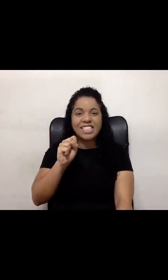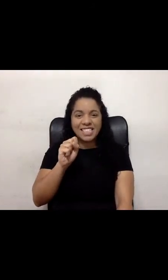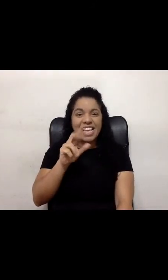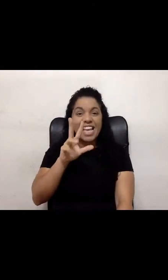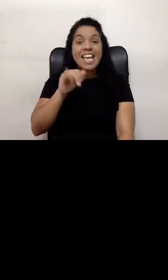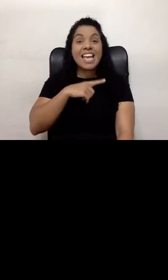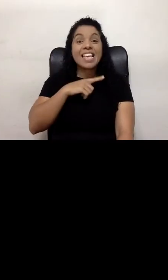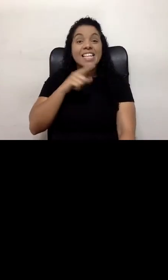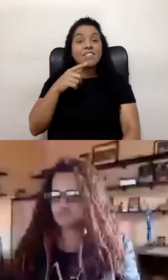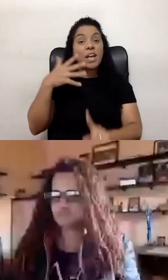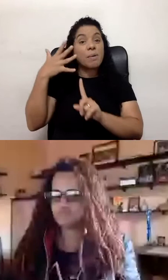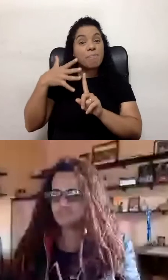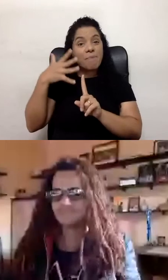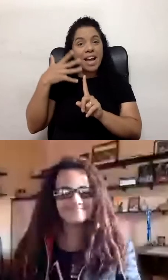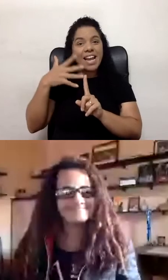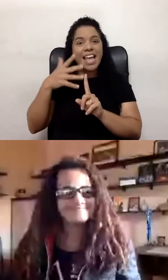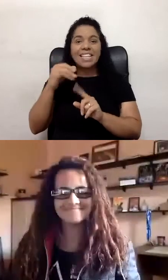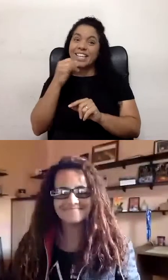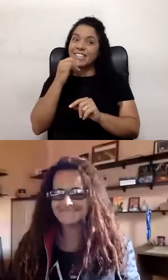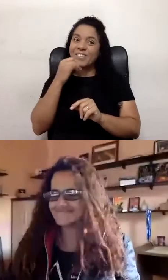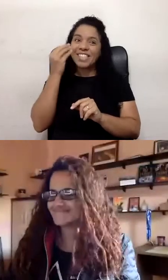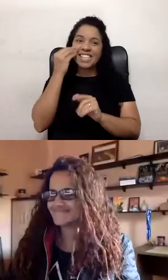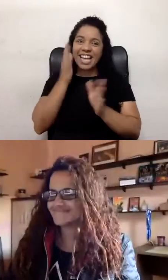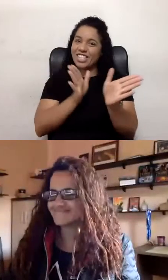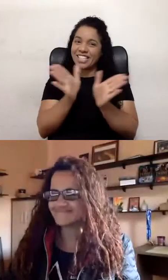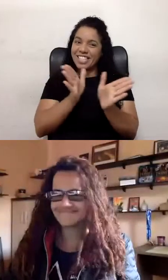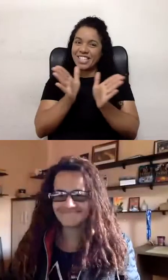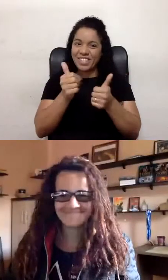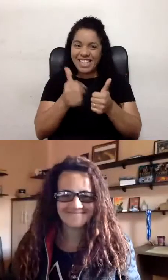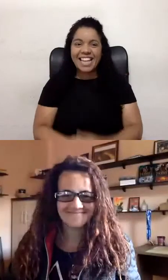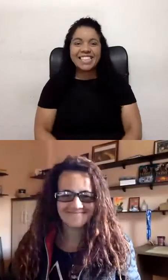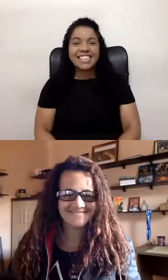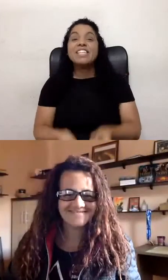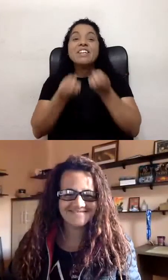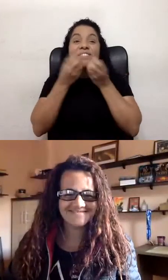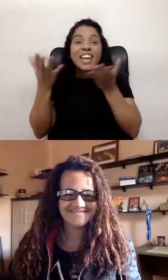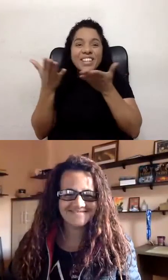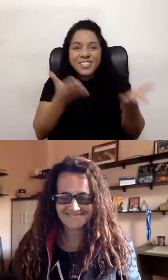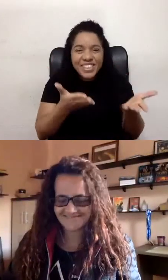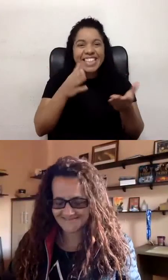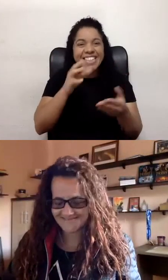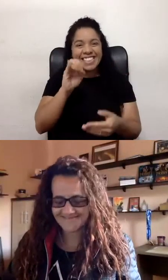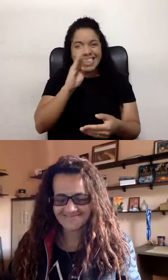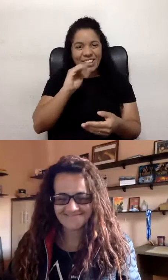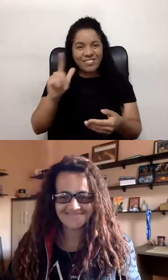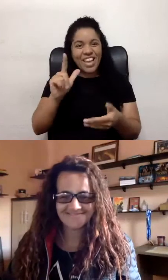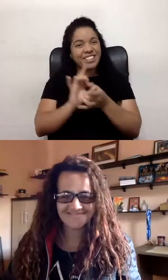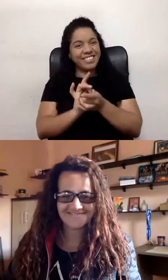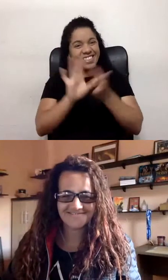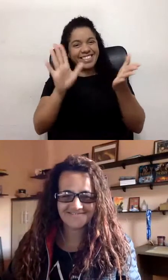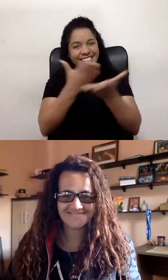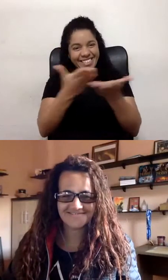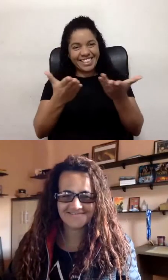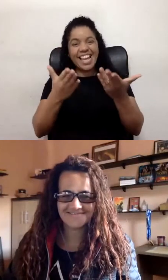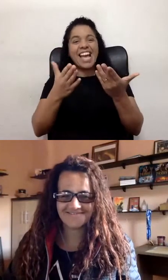Palestra Automatizando Testes de Acessibilidade. Seja bem-vinda, Isabel. Pode ficar à vontade, pode compartilhar